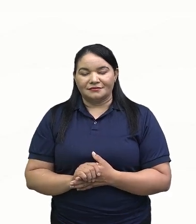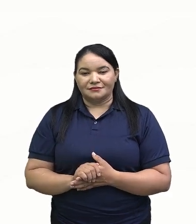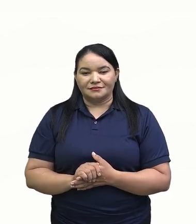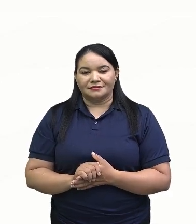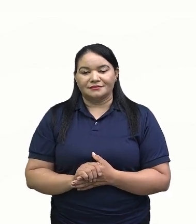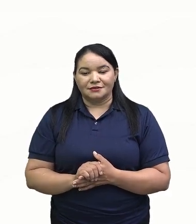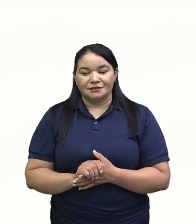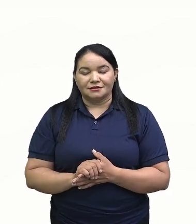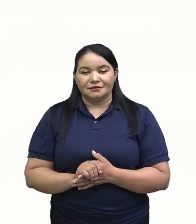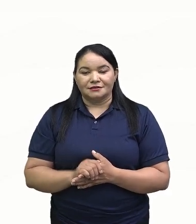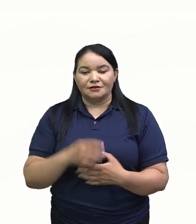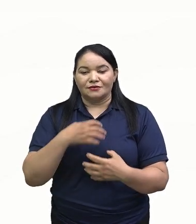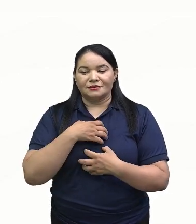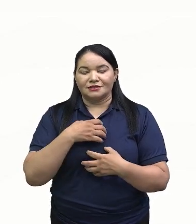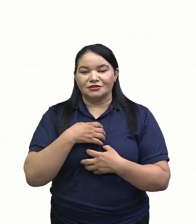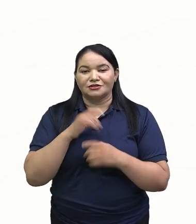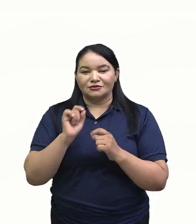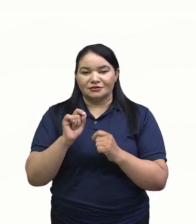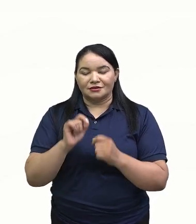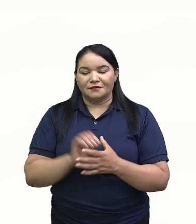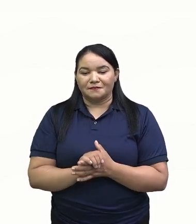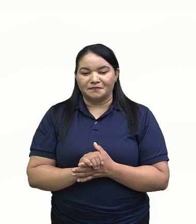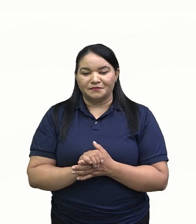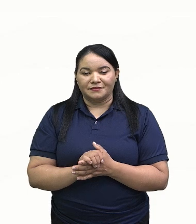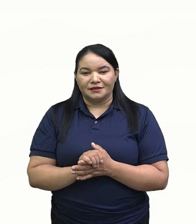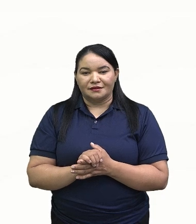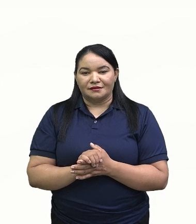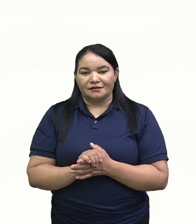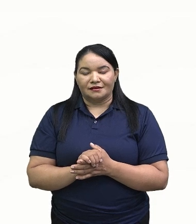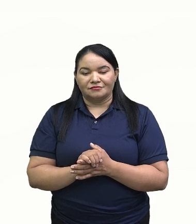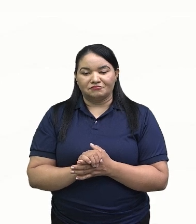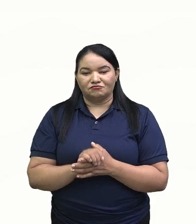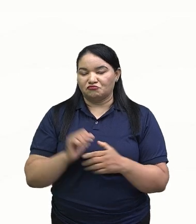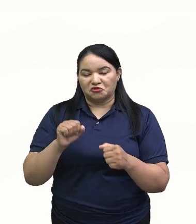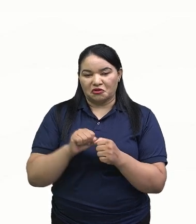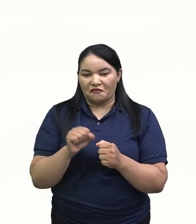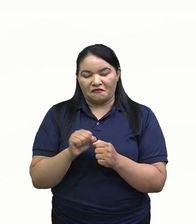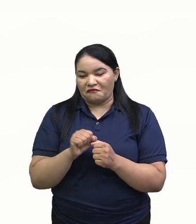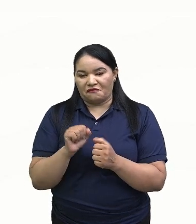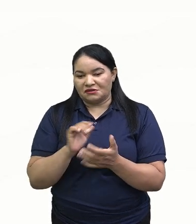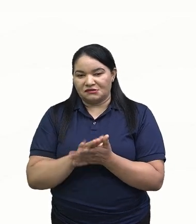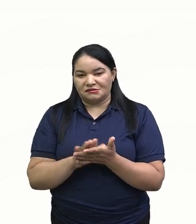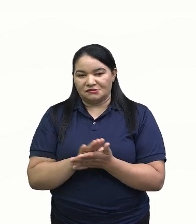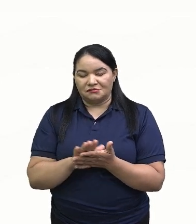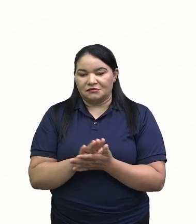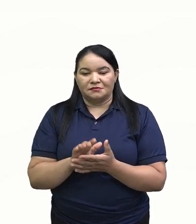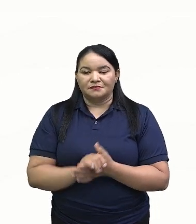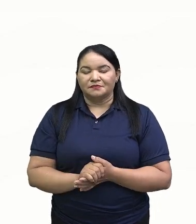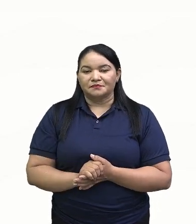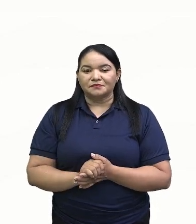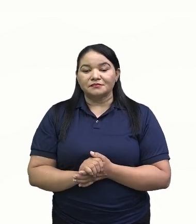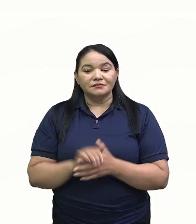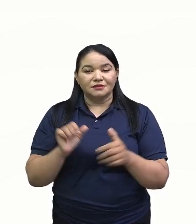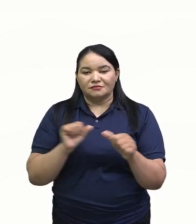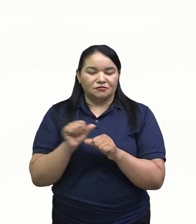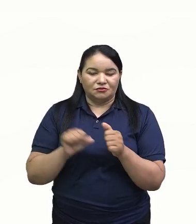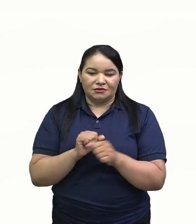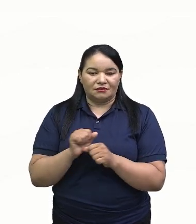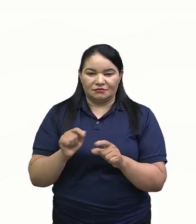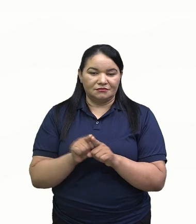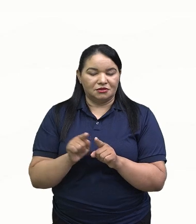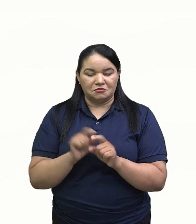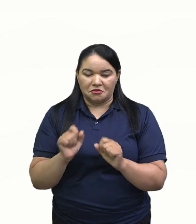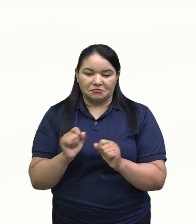de desfazer algo, de não fazer algo, né? Ou seja, desconstruir algo. E o